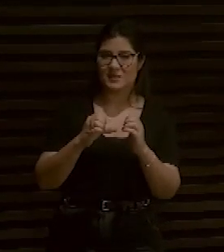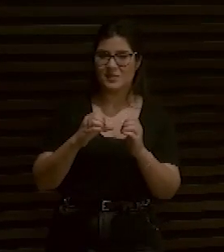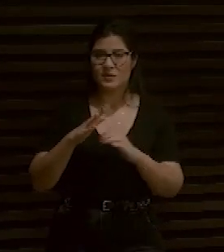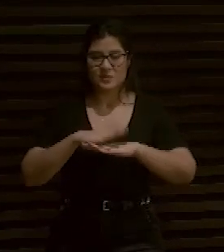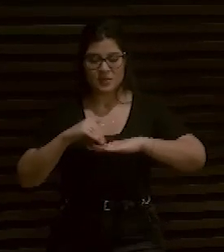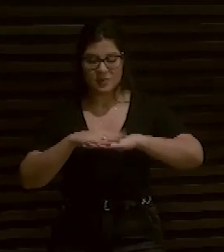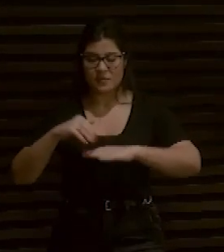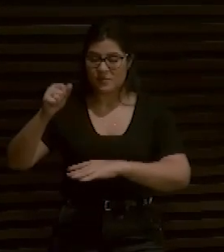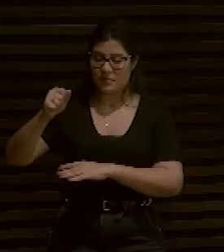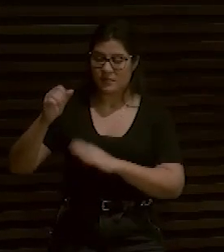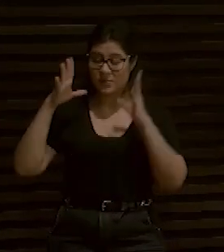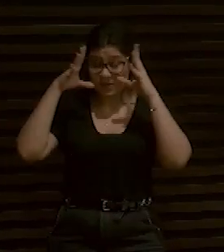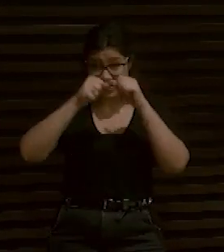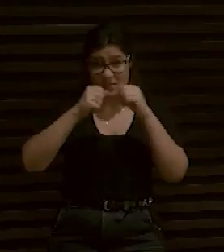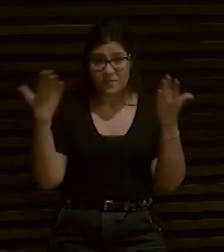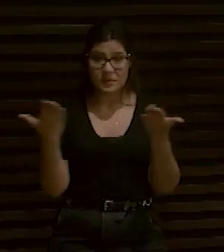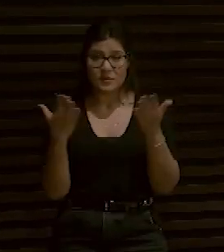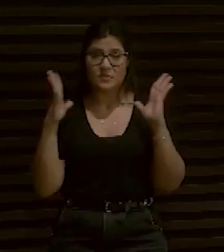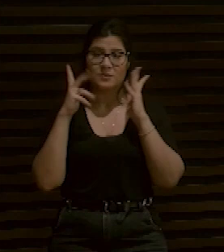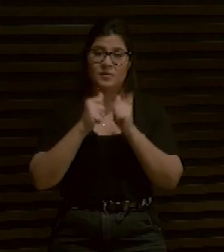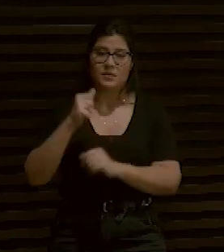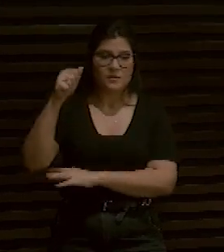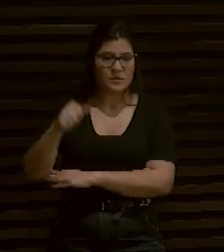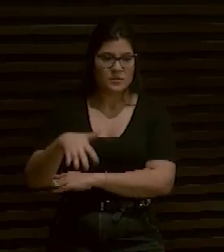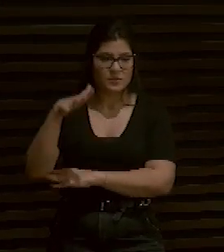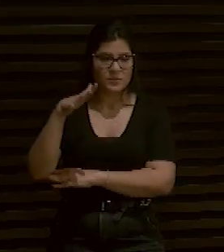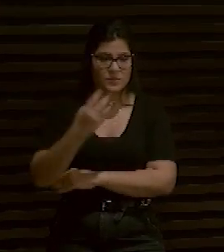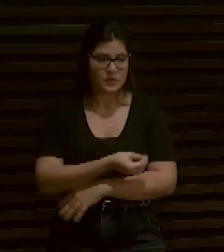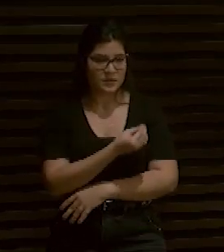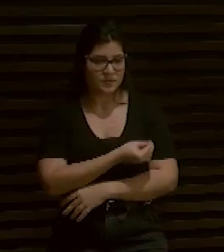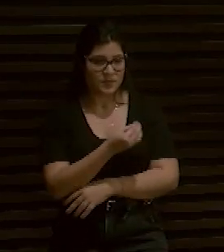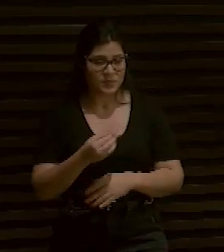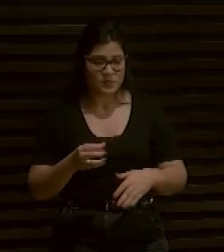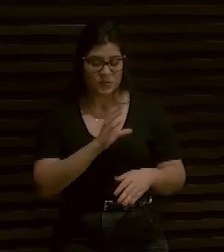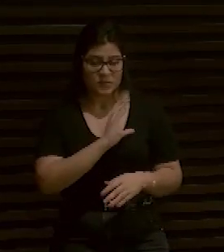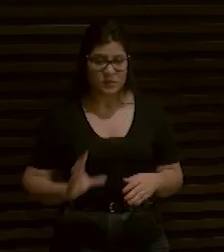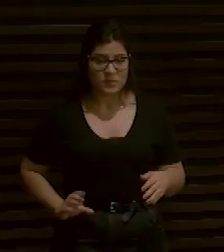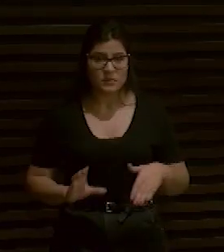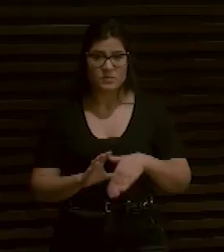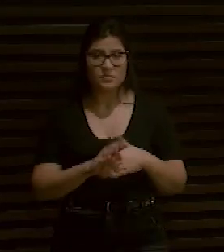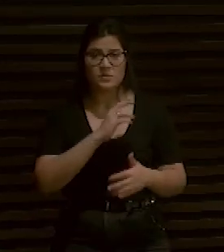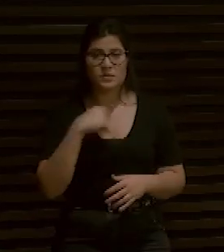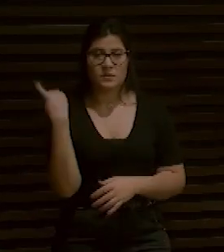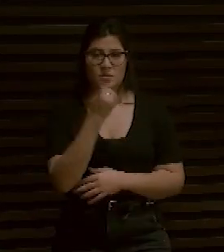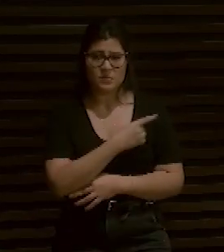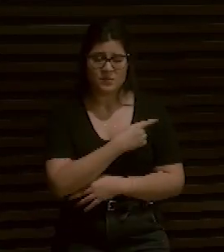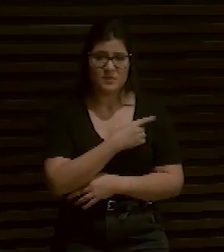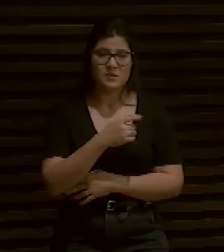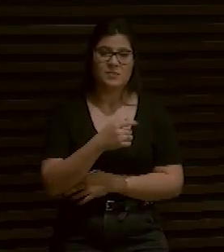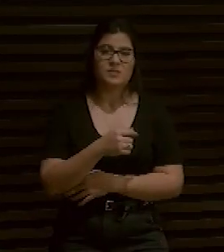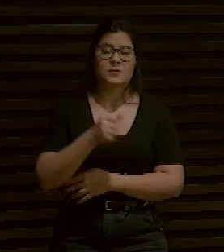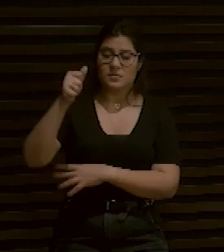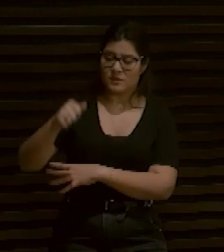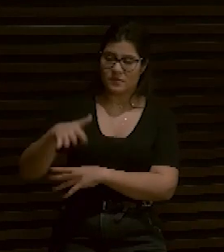sua maravilhosa luz. A vida de Cristo em nós, a luz do Senhor sobre nós, nos faz